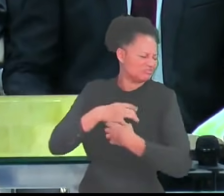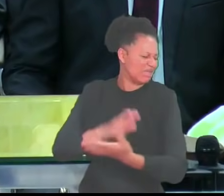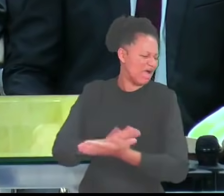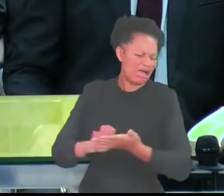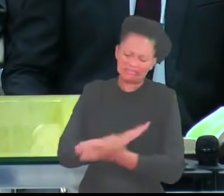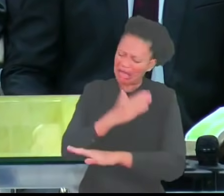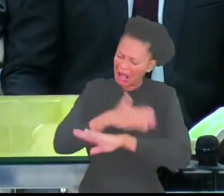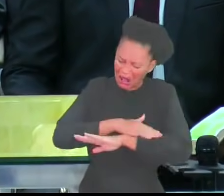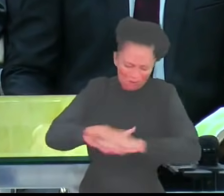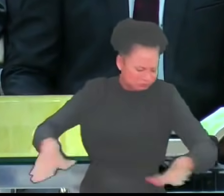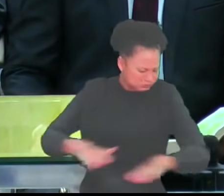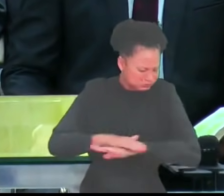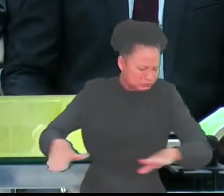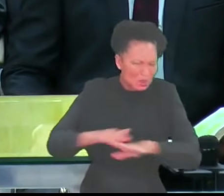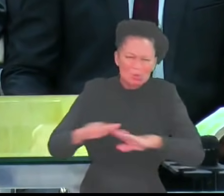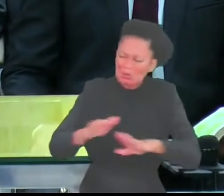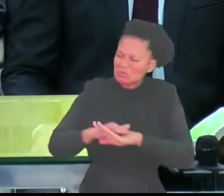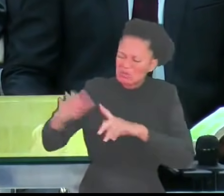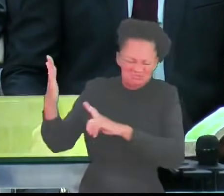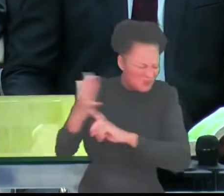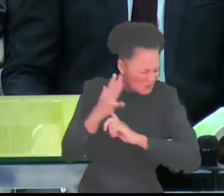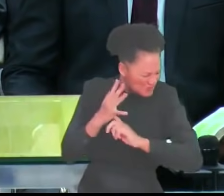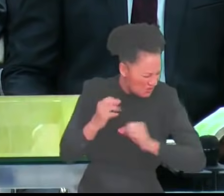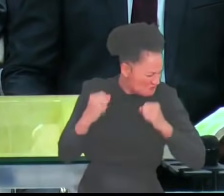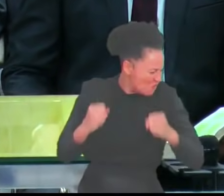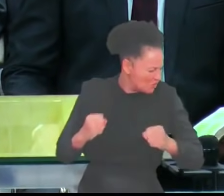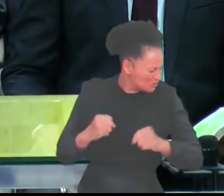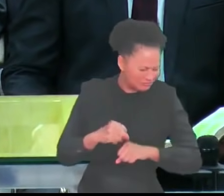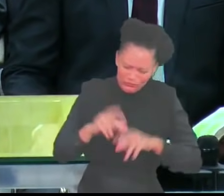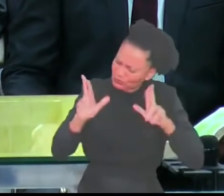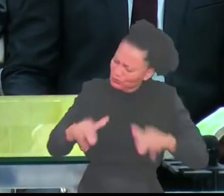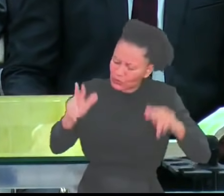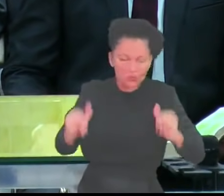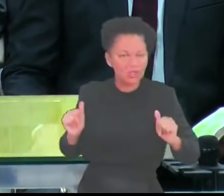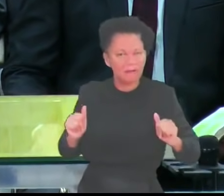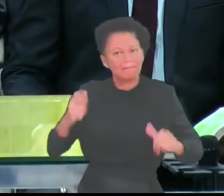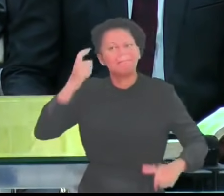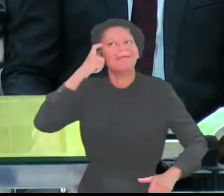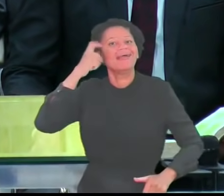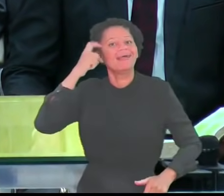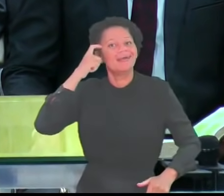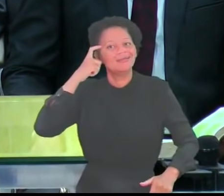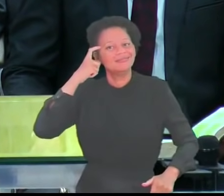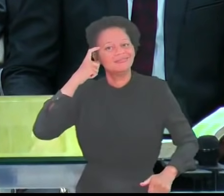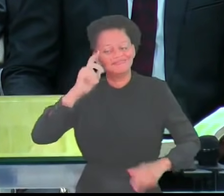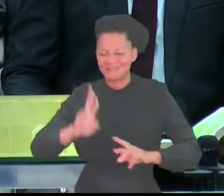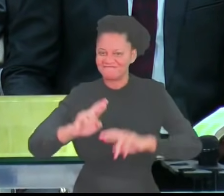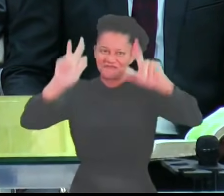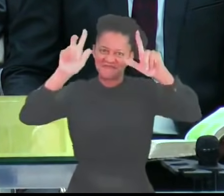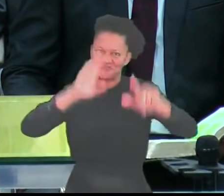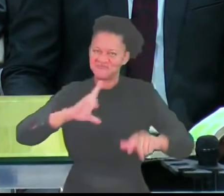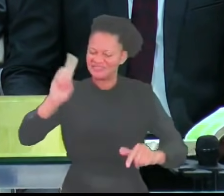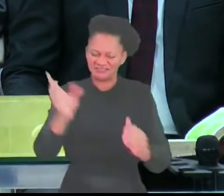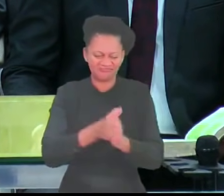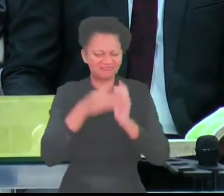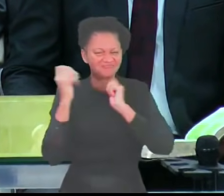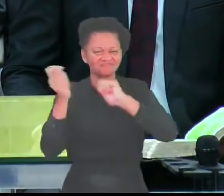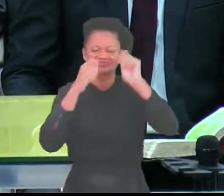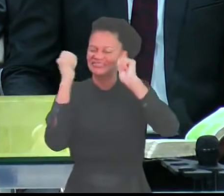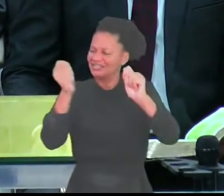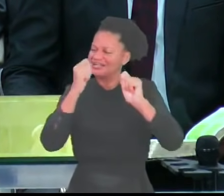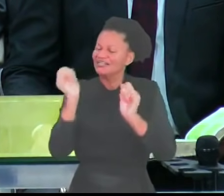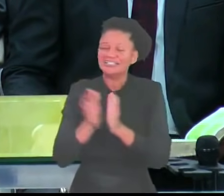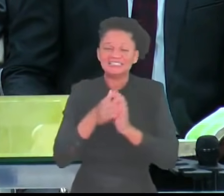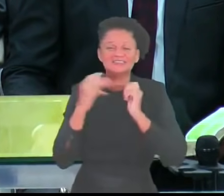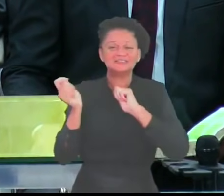que nunca mais Deus vai se manifestar na terra. Oh, aleluia. Glória a Deus.